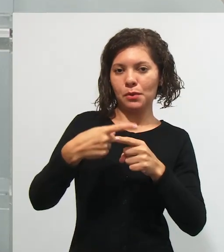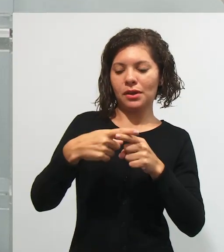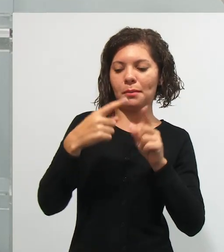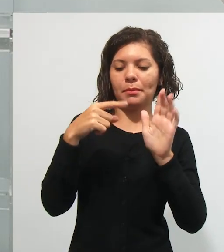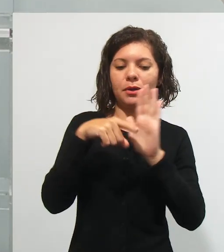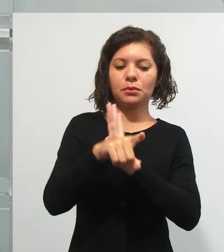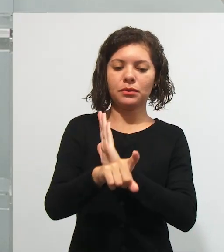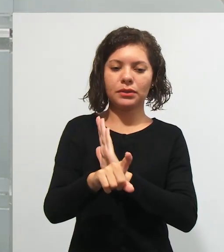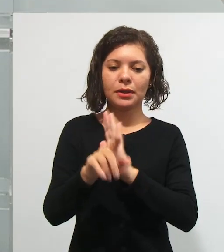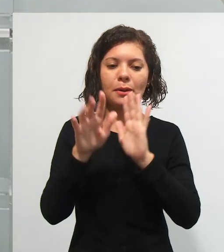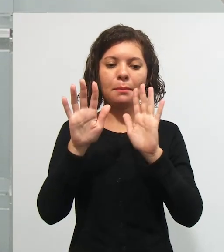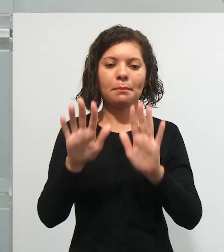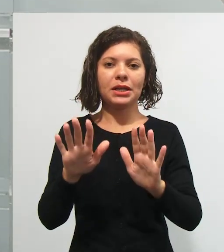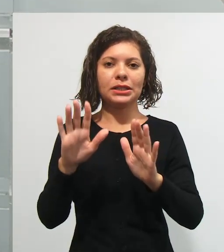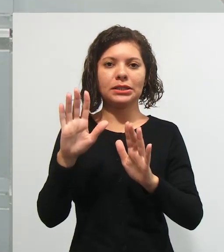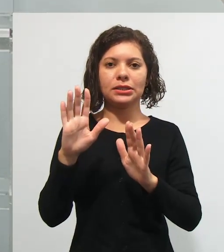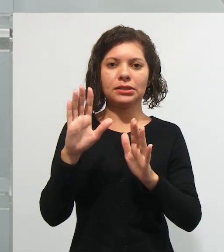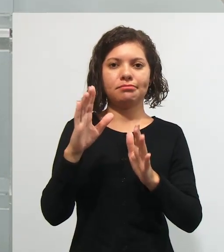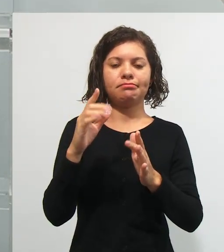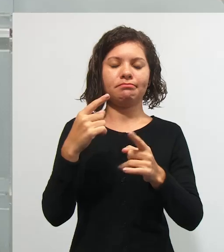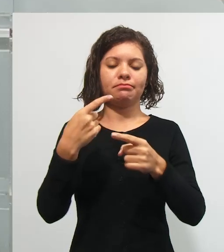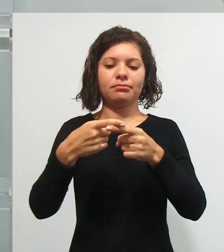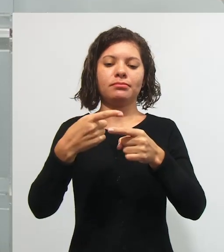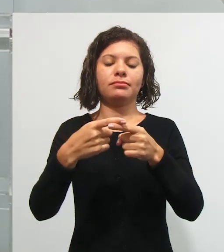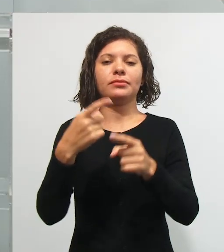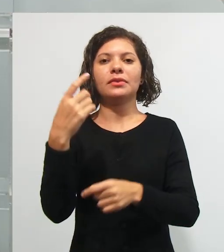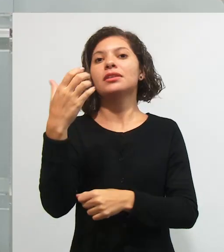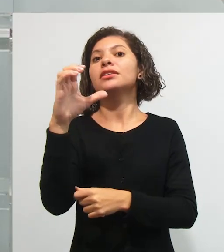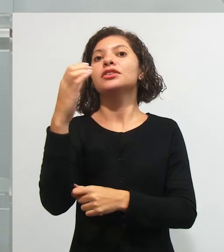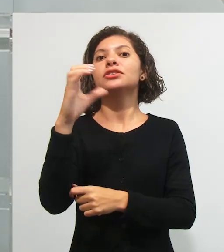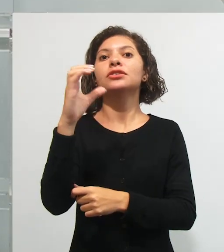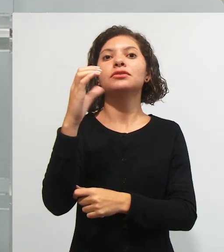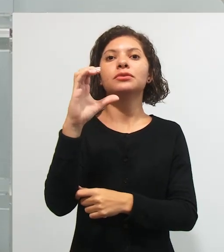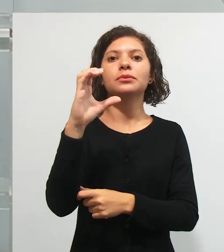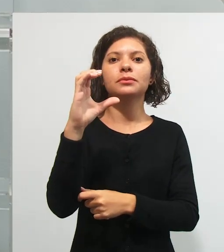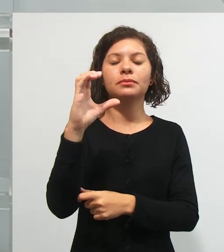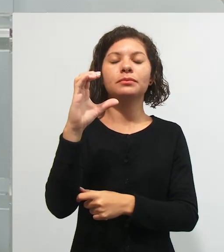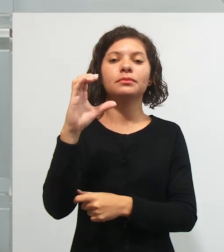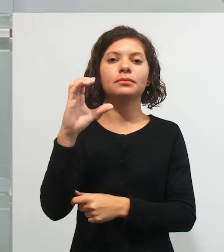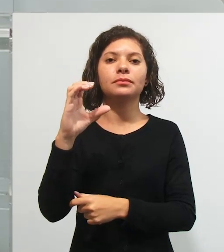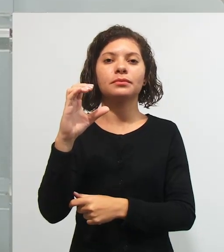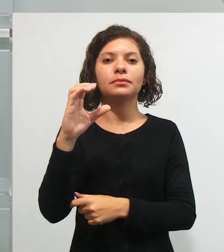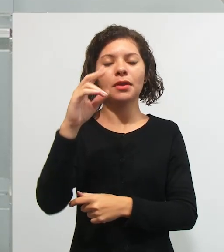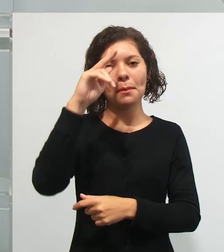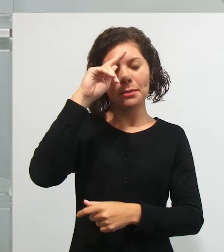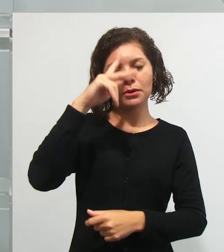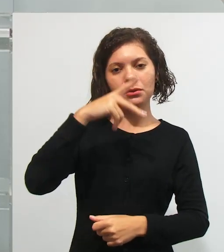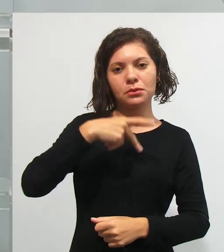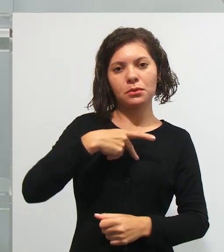vista científico, além de ter esse elemento de pessoalidade, ele também